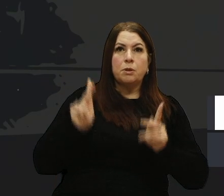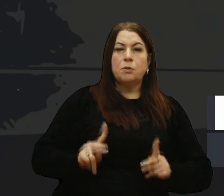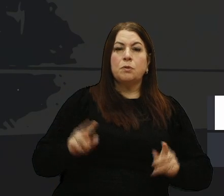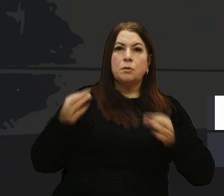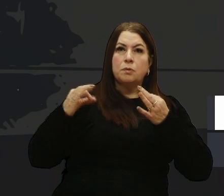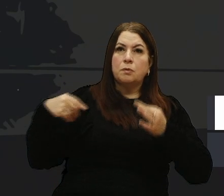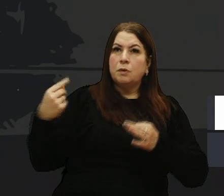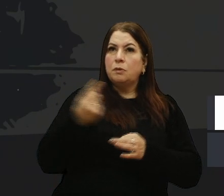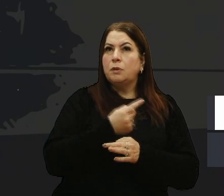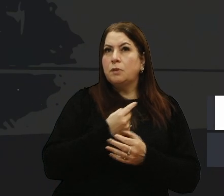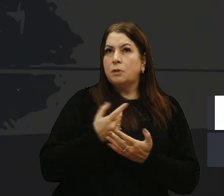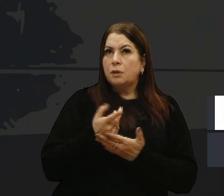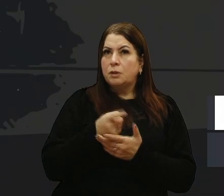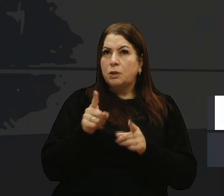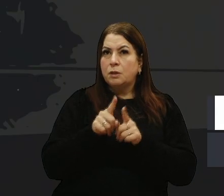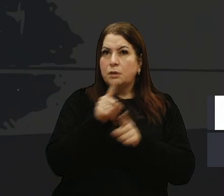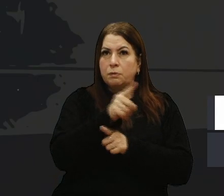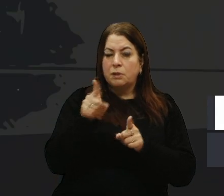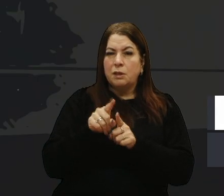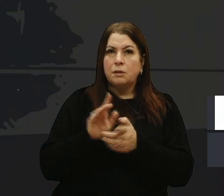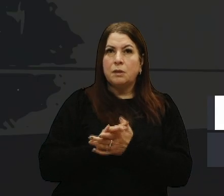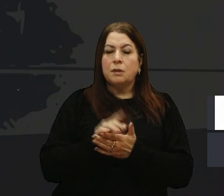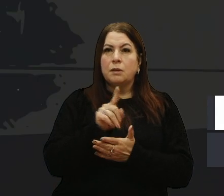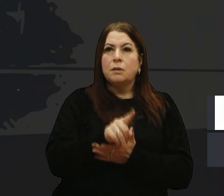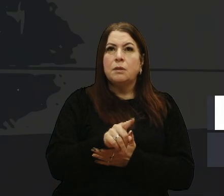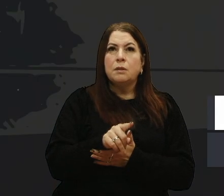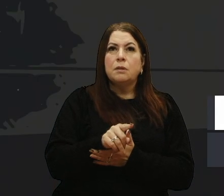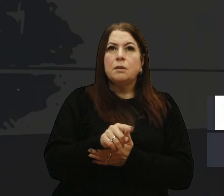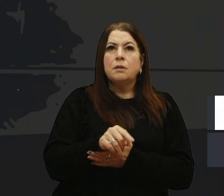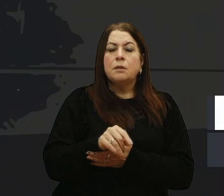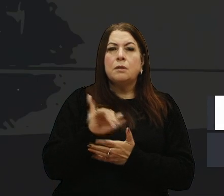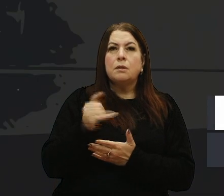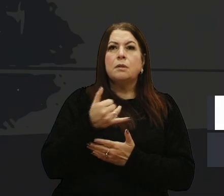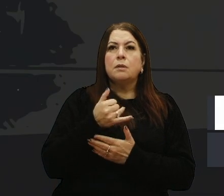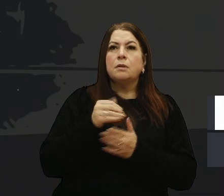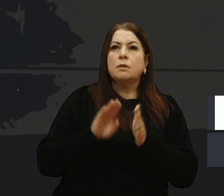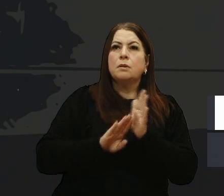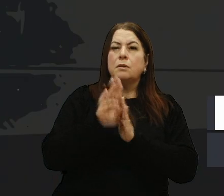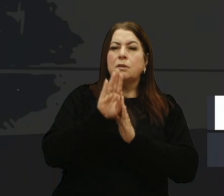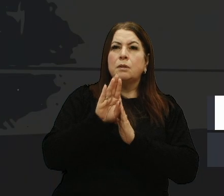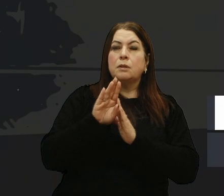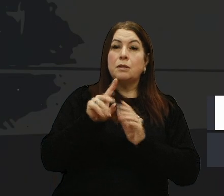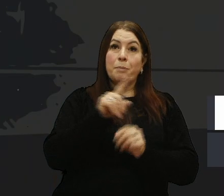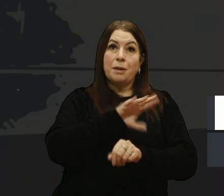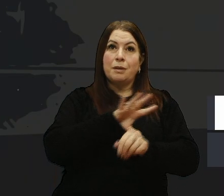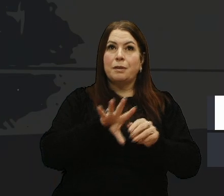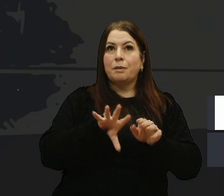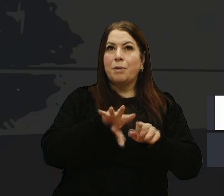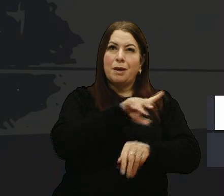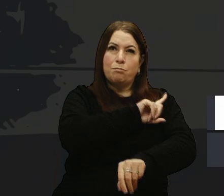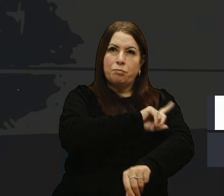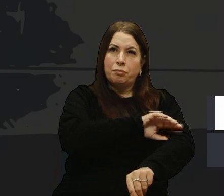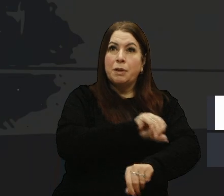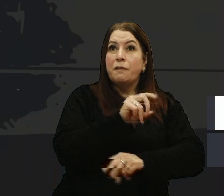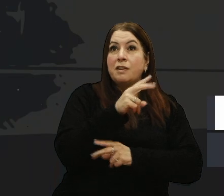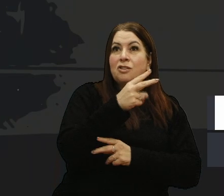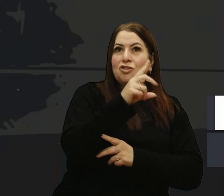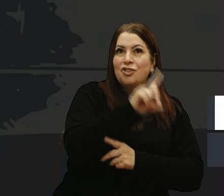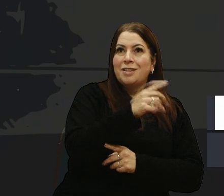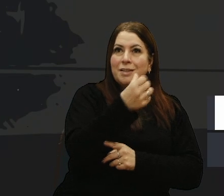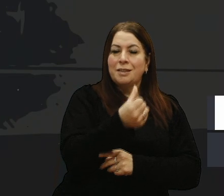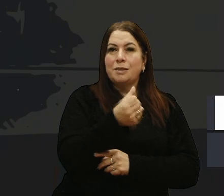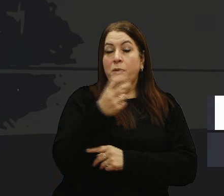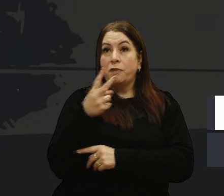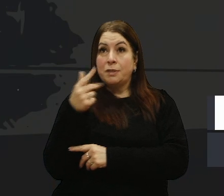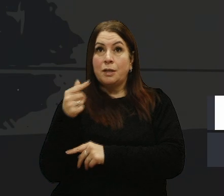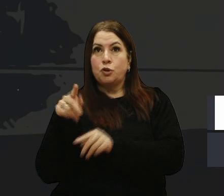solteira, aí curtindo afinal. O salto na escolaridade também chamou atenção de 16% para 27%, e